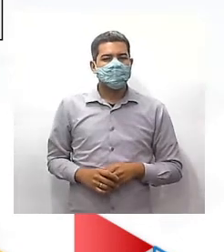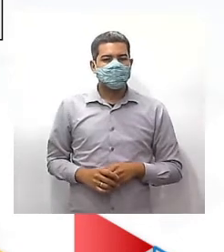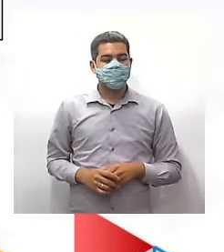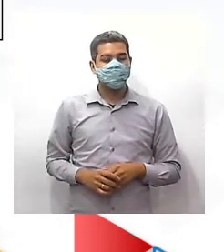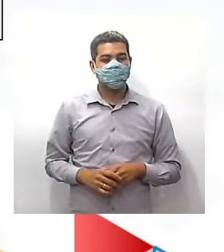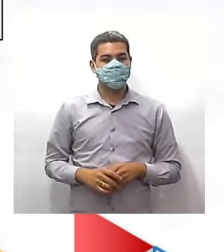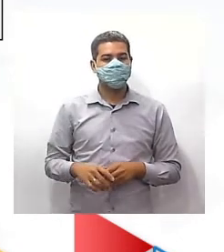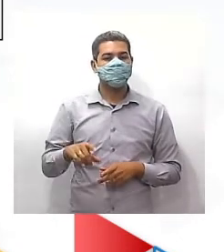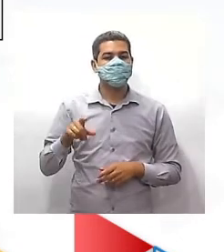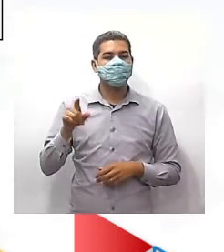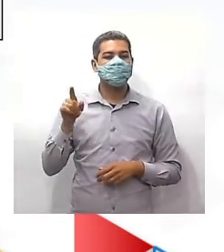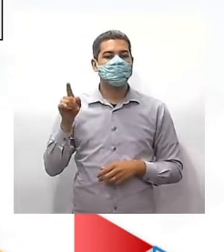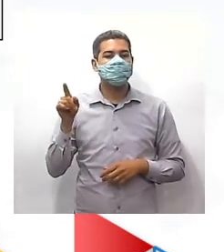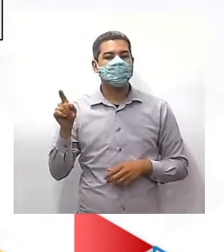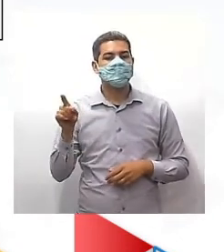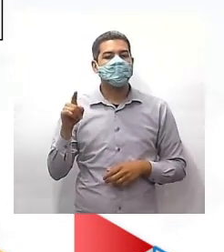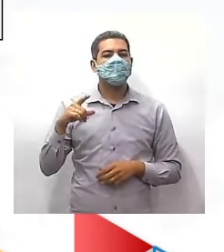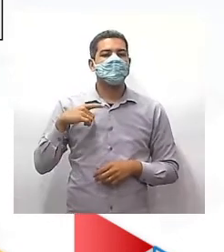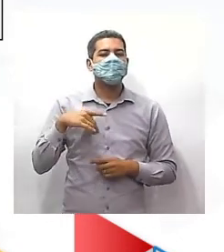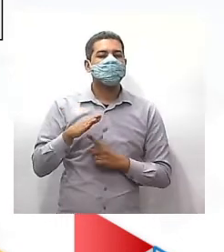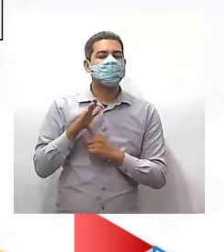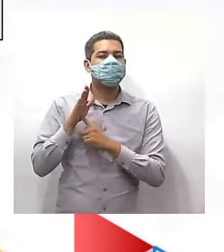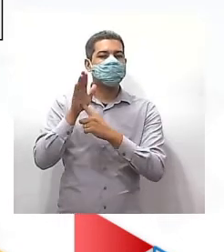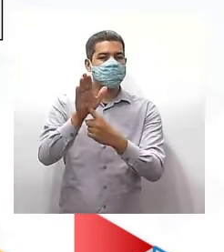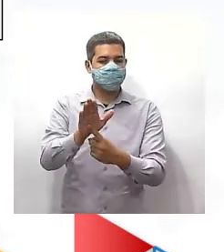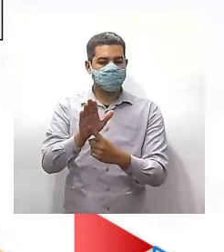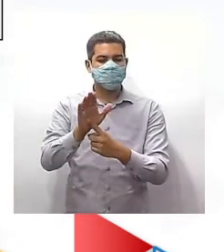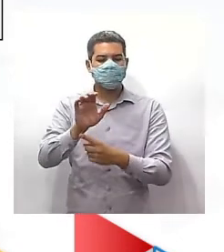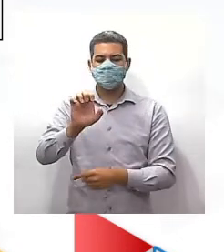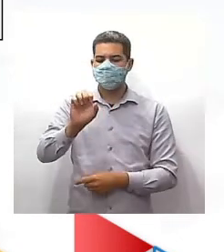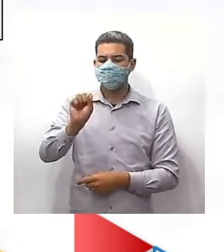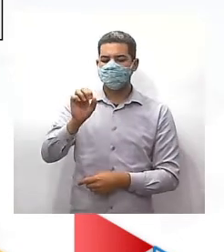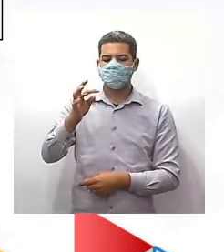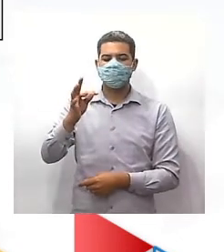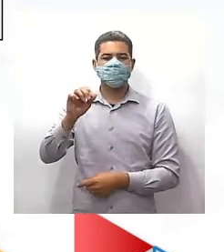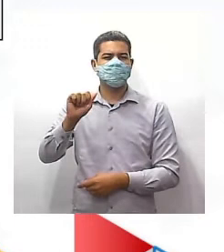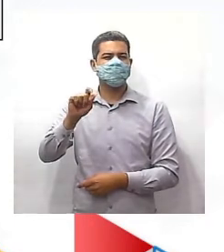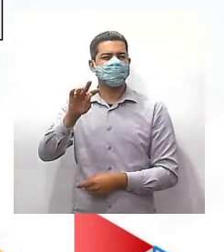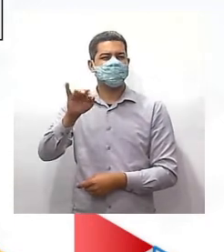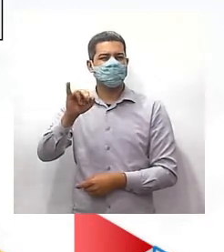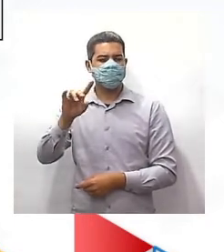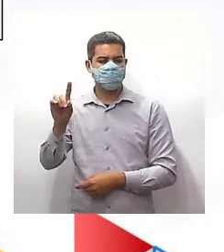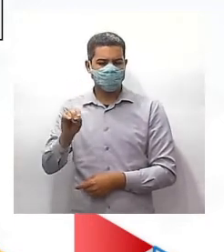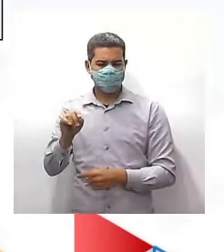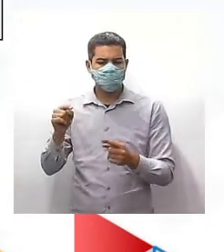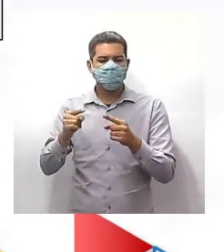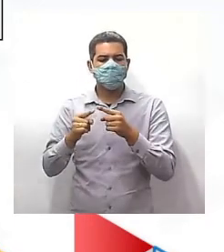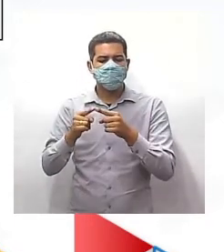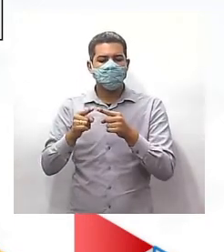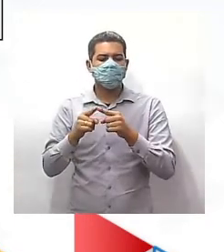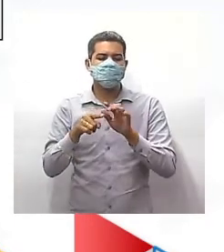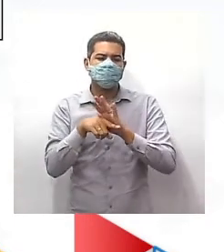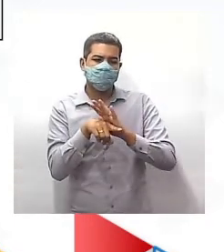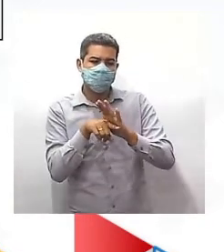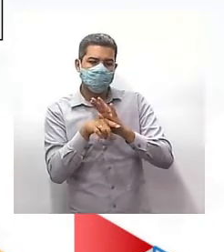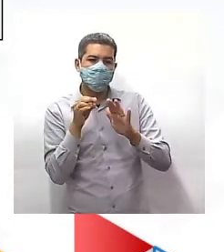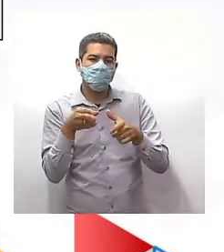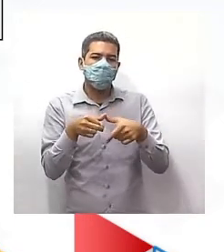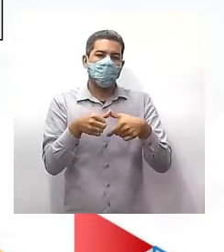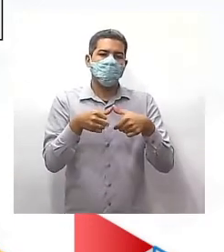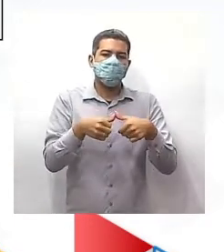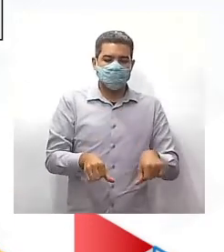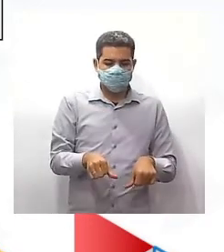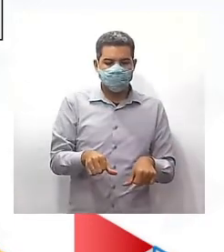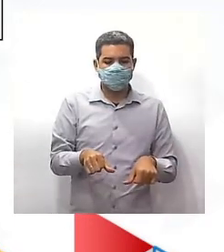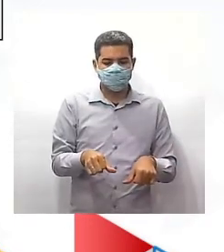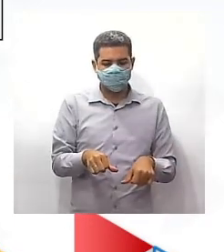lá é exposto como estatizo, que significa verificar ou estabelecer. E aí essa palavra